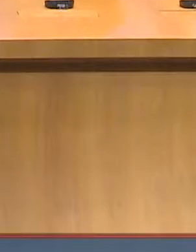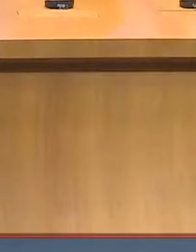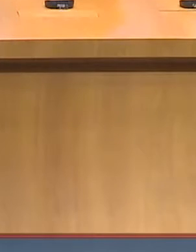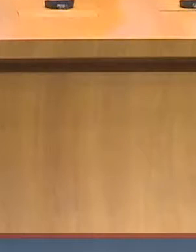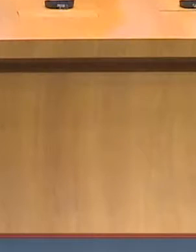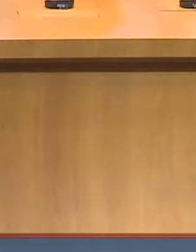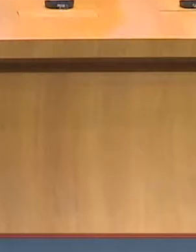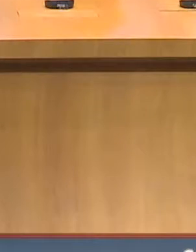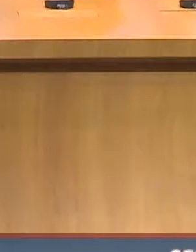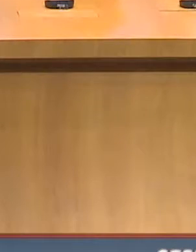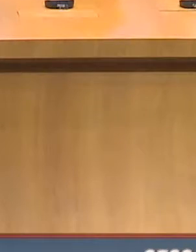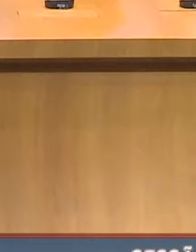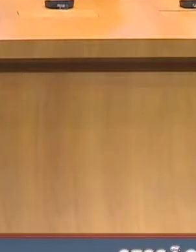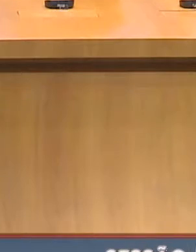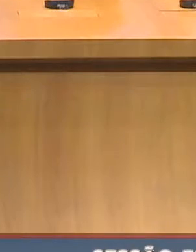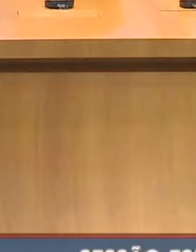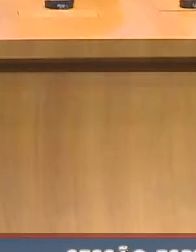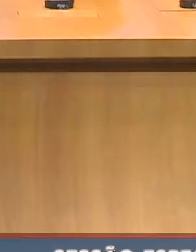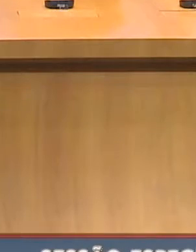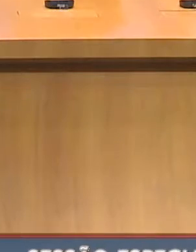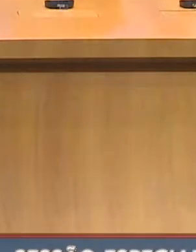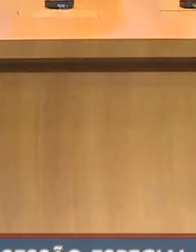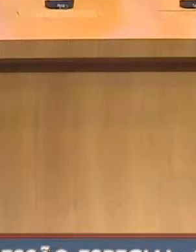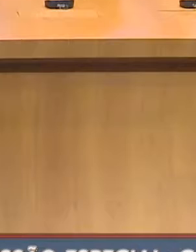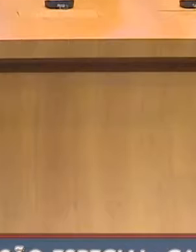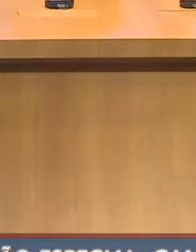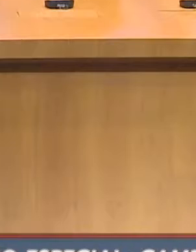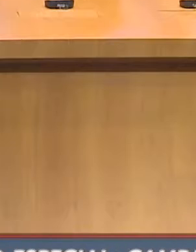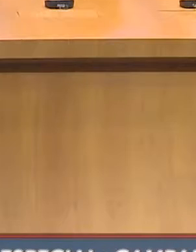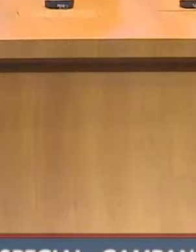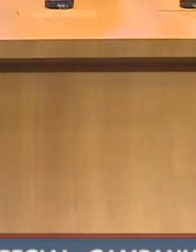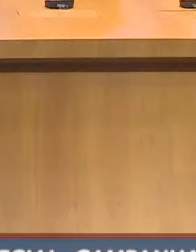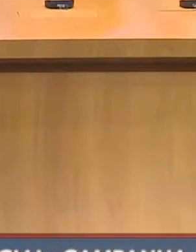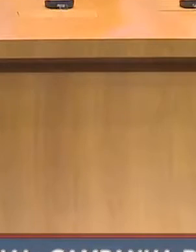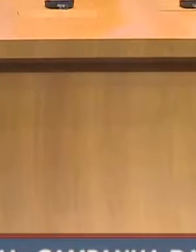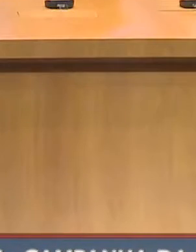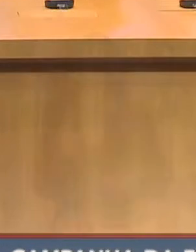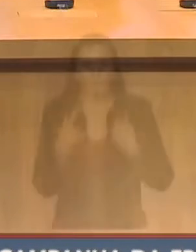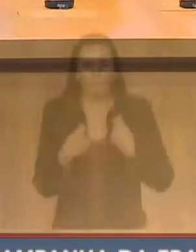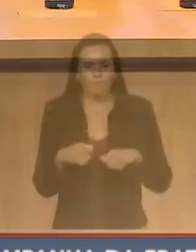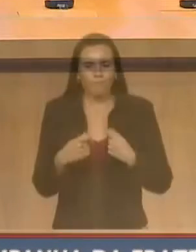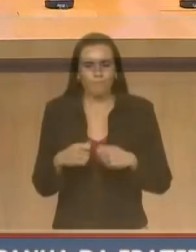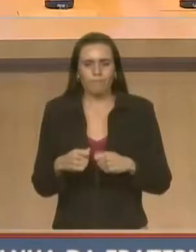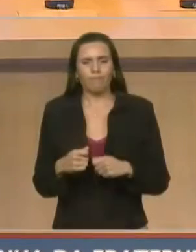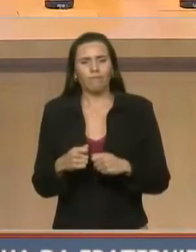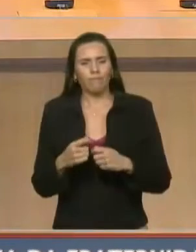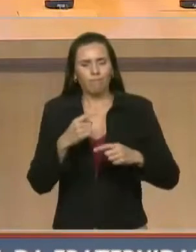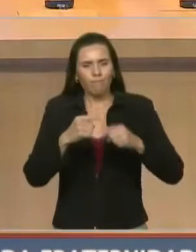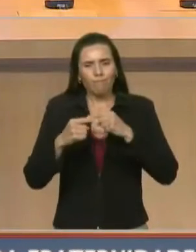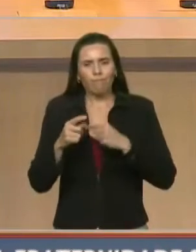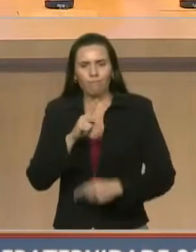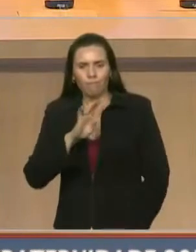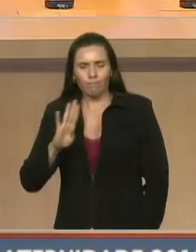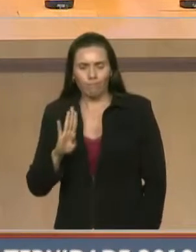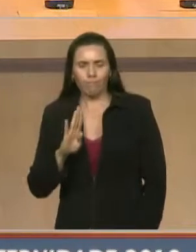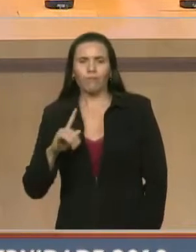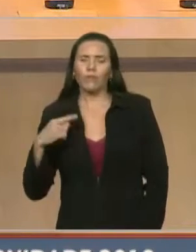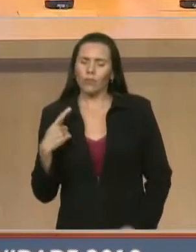Nós necessitamos de inúmeras políticas públicas. A gente não tem um mínimo que a gente deveria ter, que a gente paga para ter.